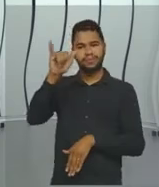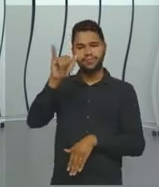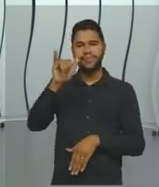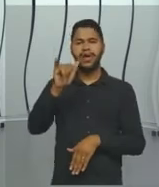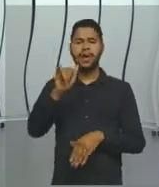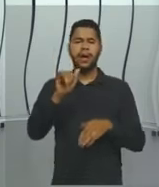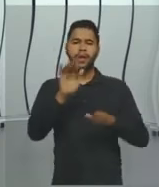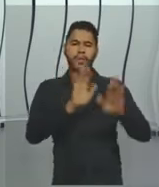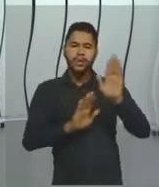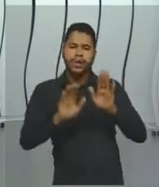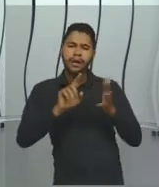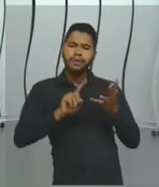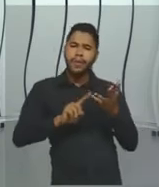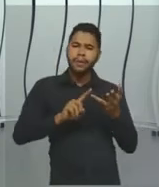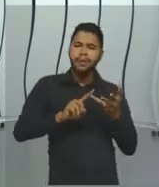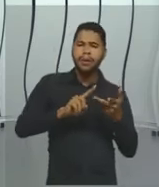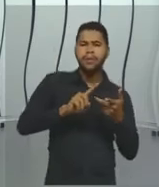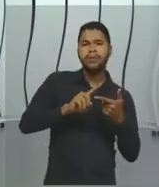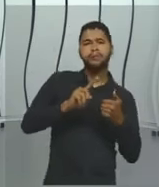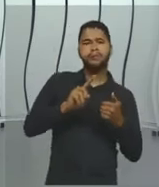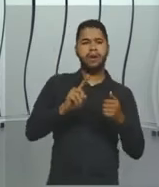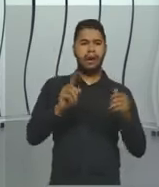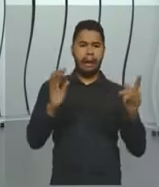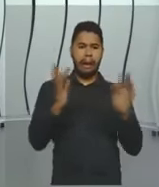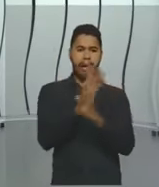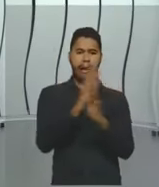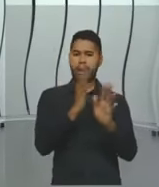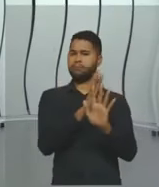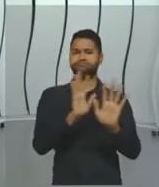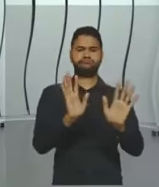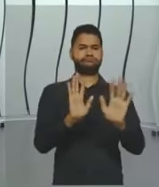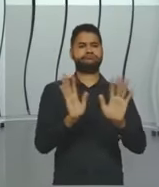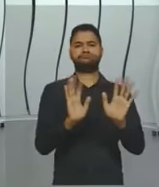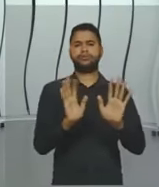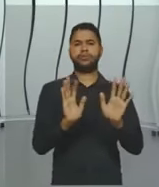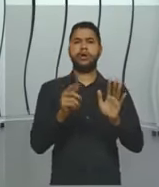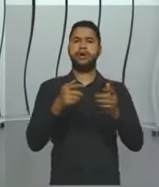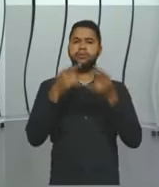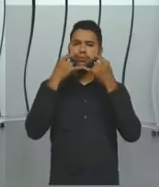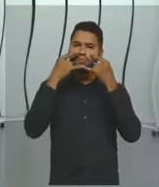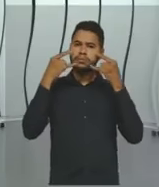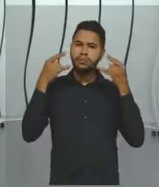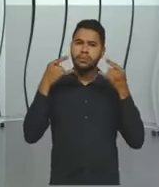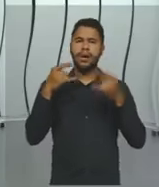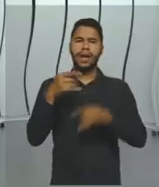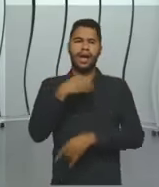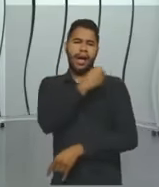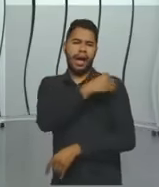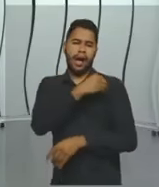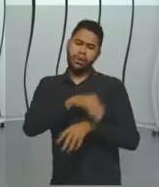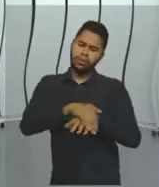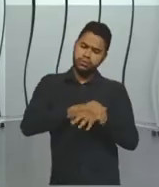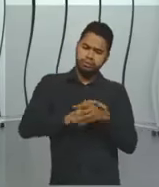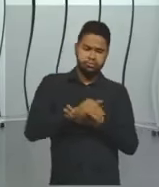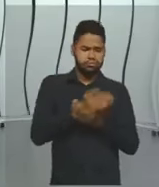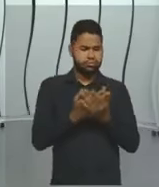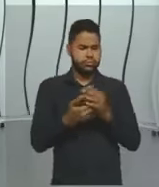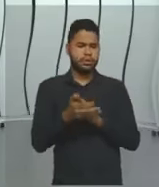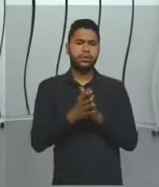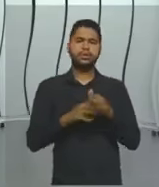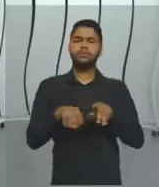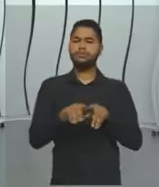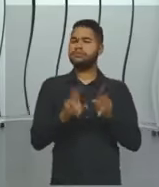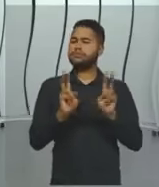dos cuidados, é de não aglomerar, é de cobrir a face, é de passar o álcool gel, é de lavar as mãos com água e